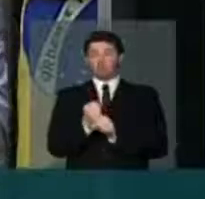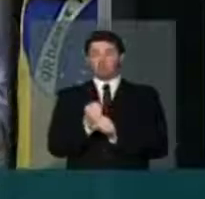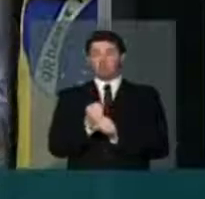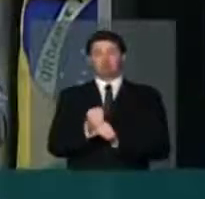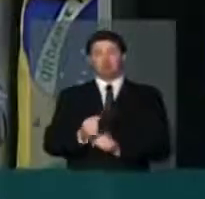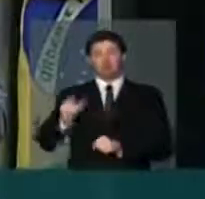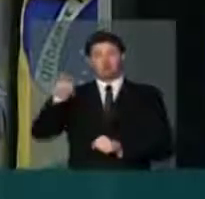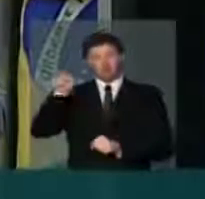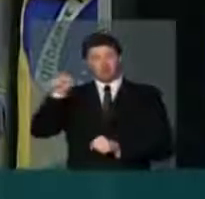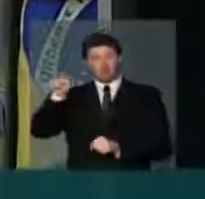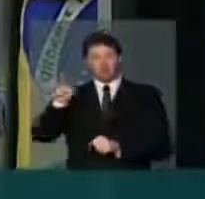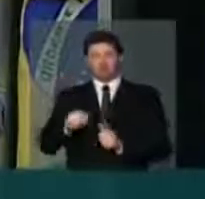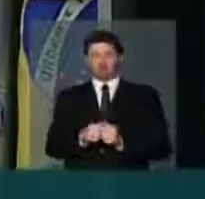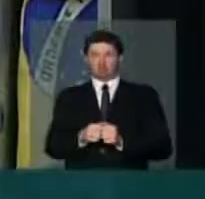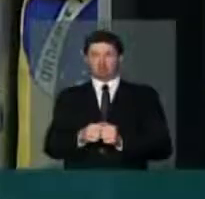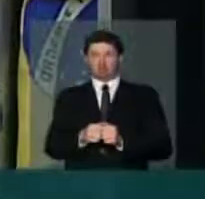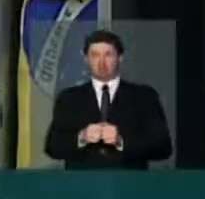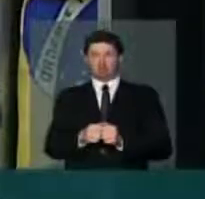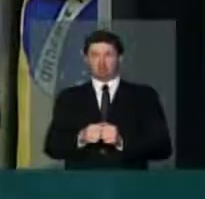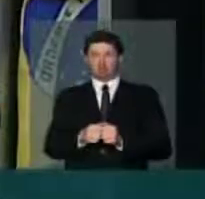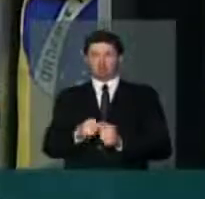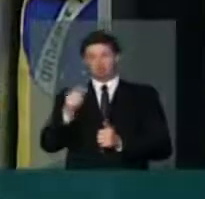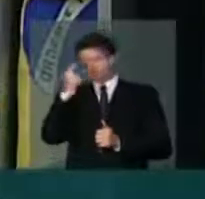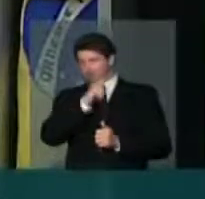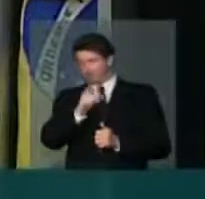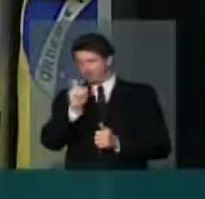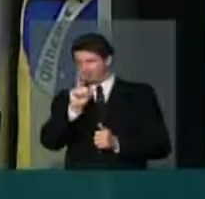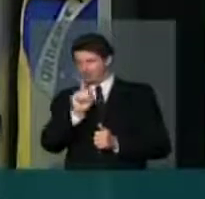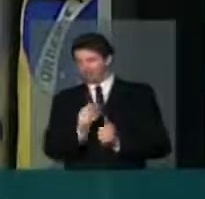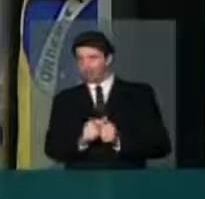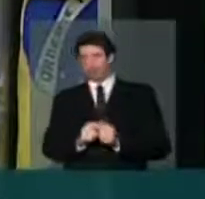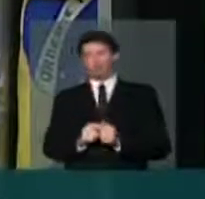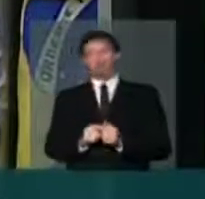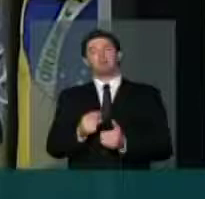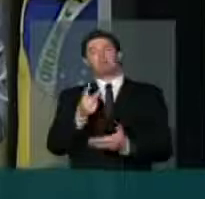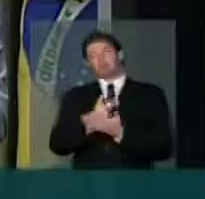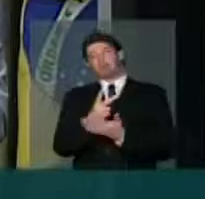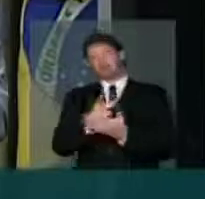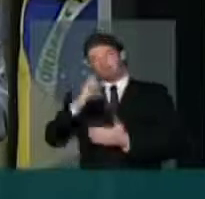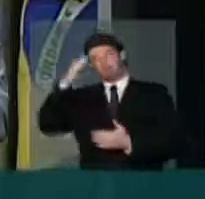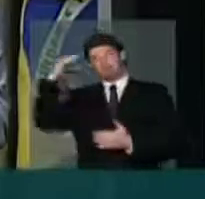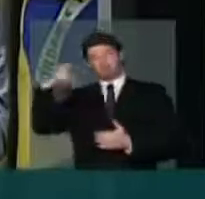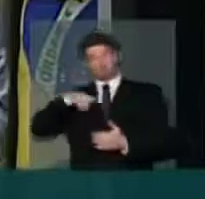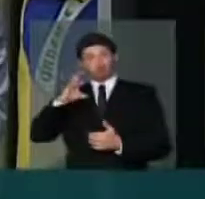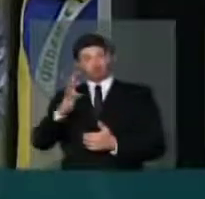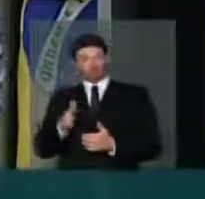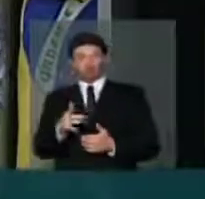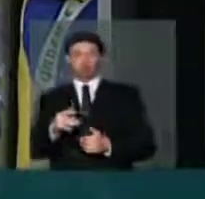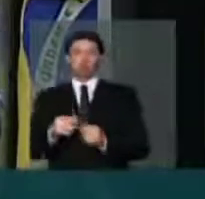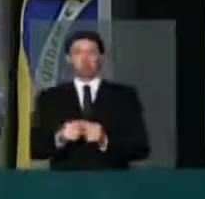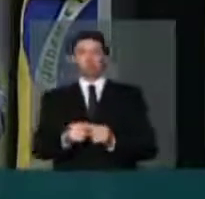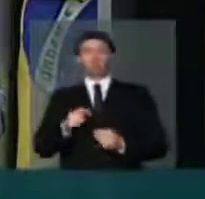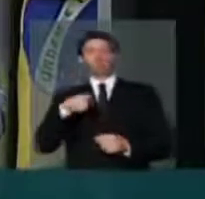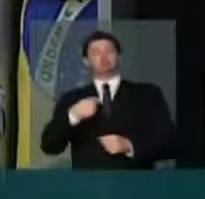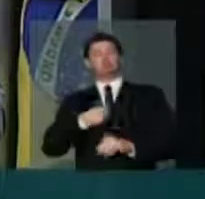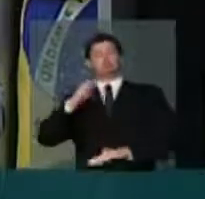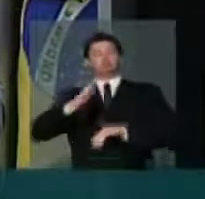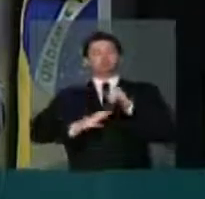Foi ela quem não conseguiu, apesar da fama de